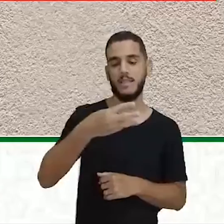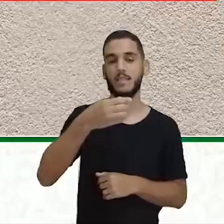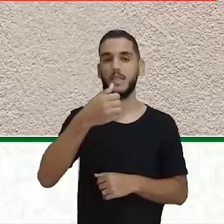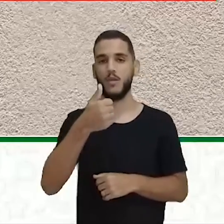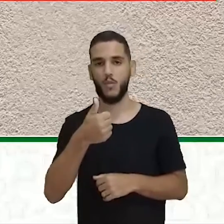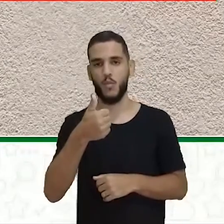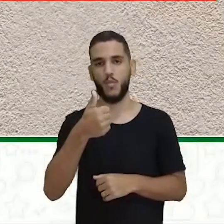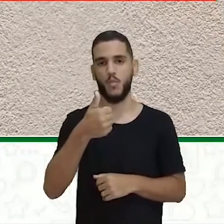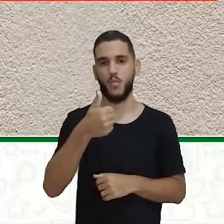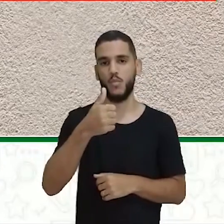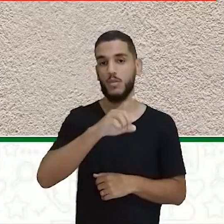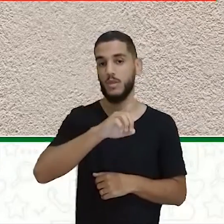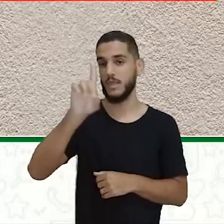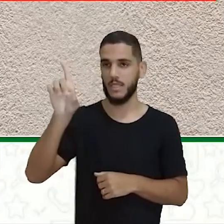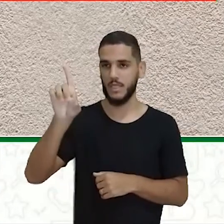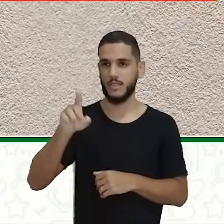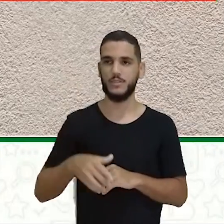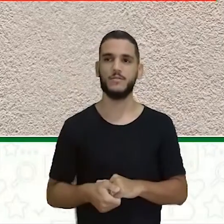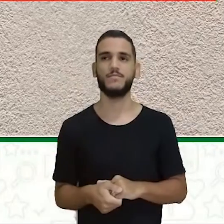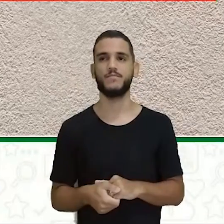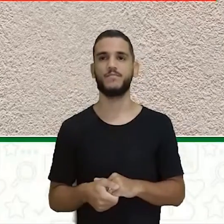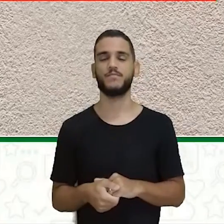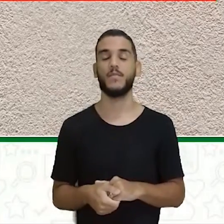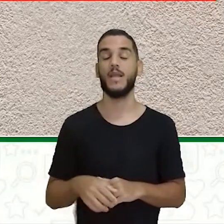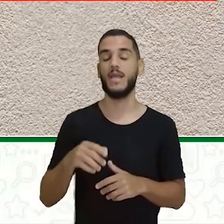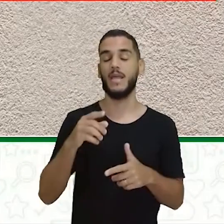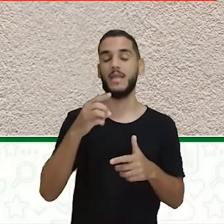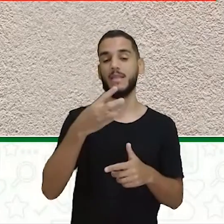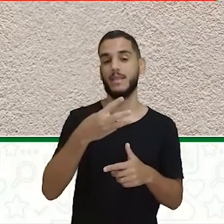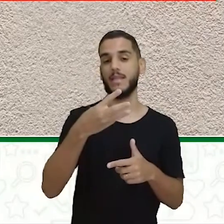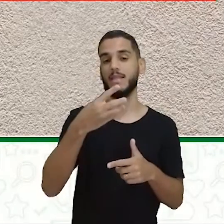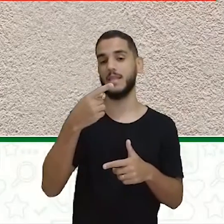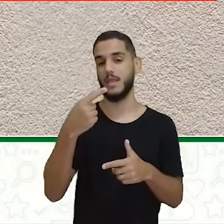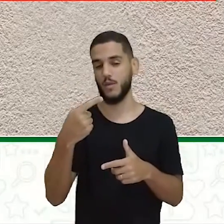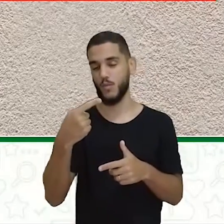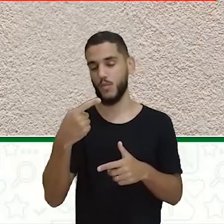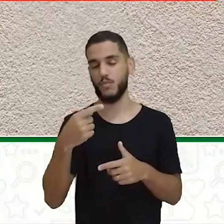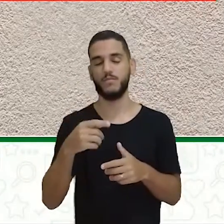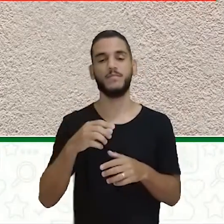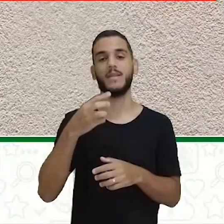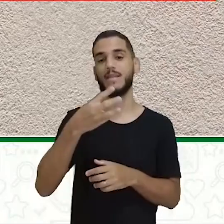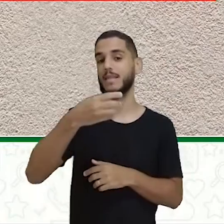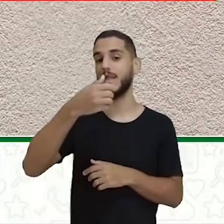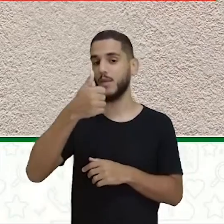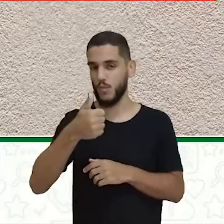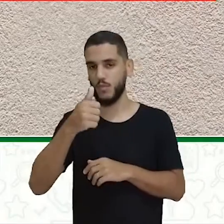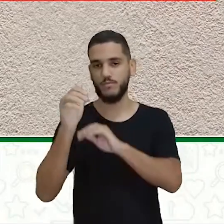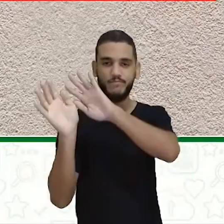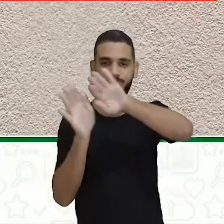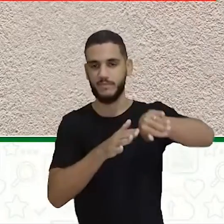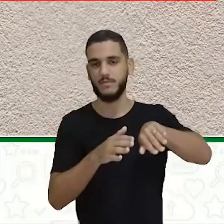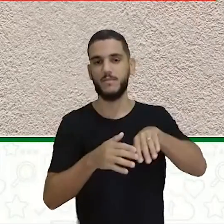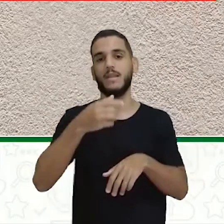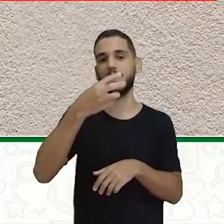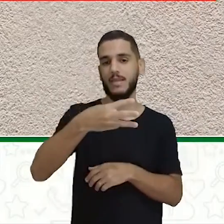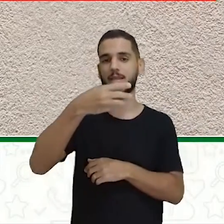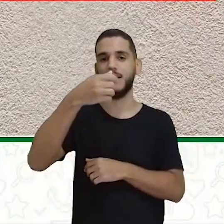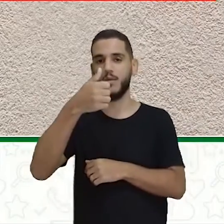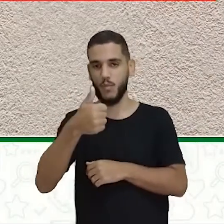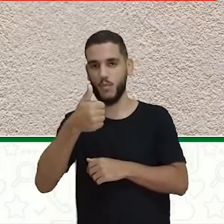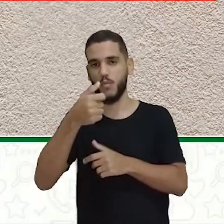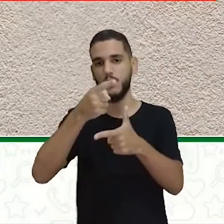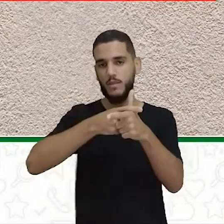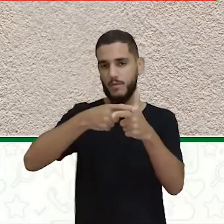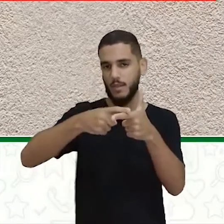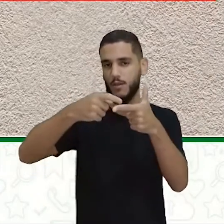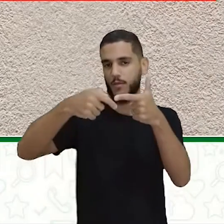dias. E 31 dias dividido por 7, que é o quê? 7 é uma semana,